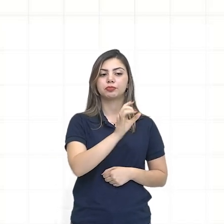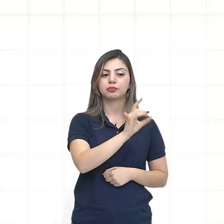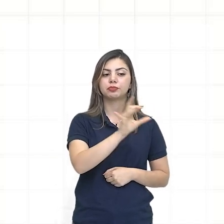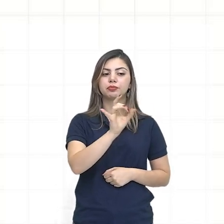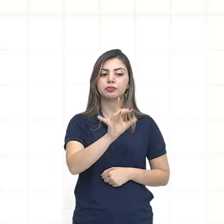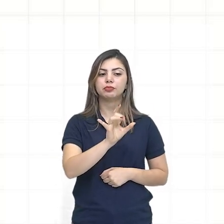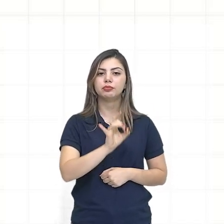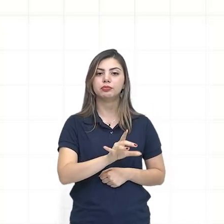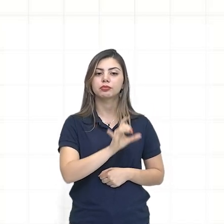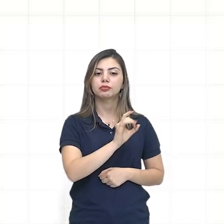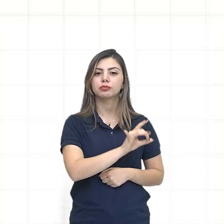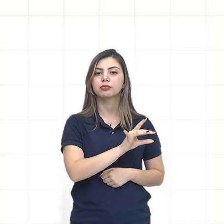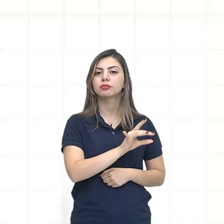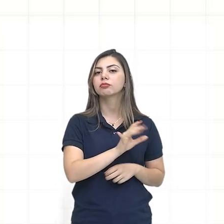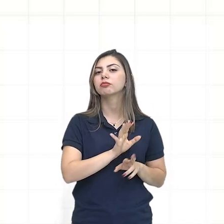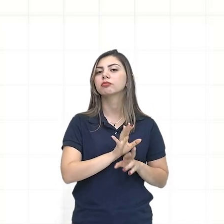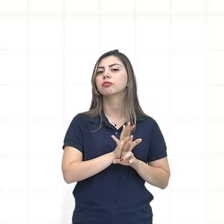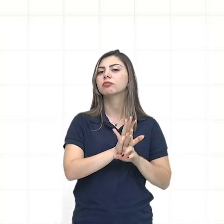corda vale quanto?